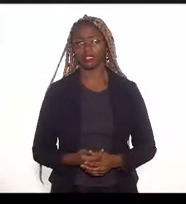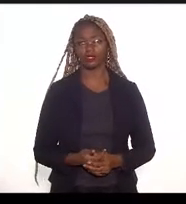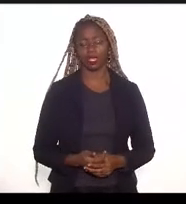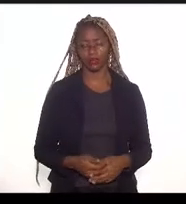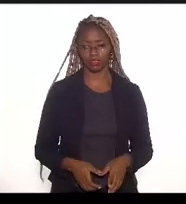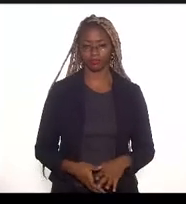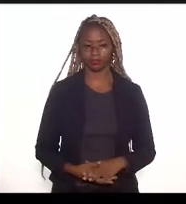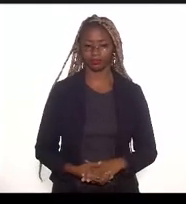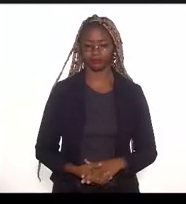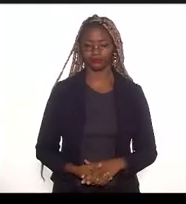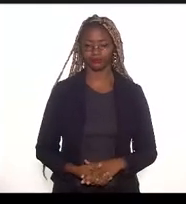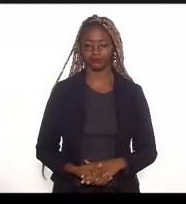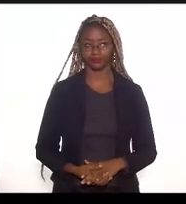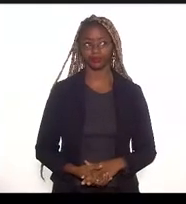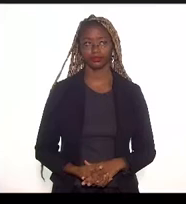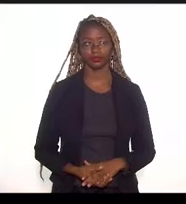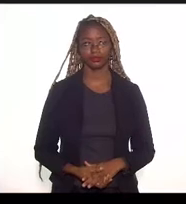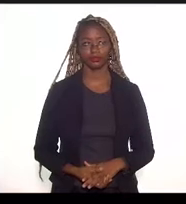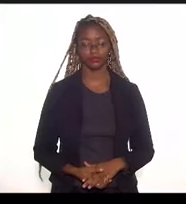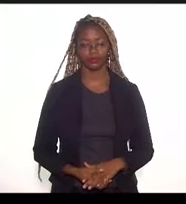Janeiro.